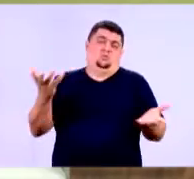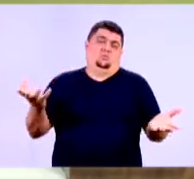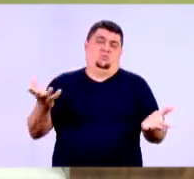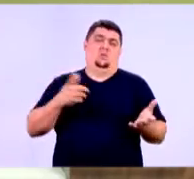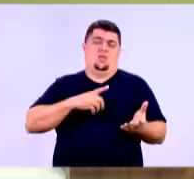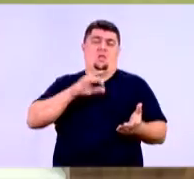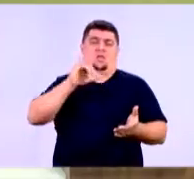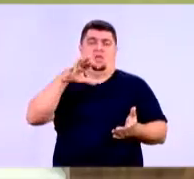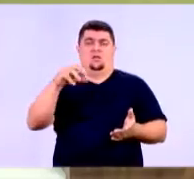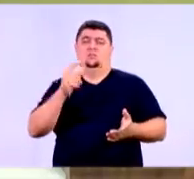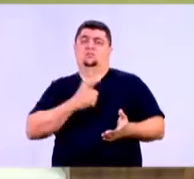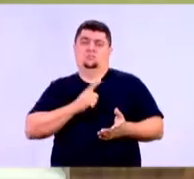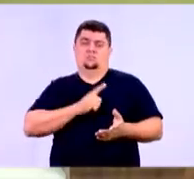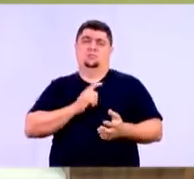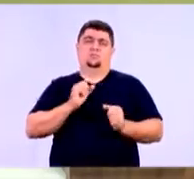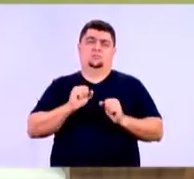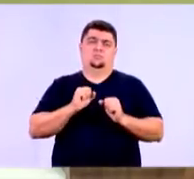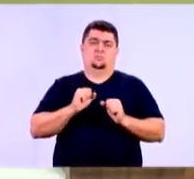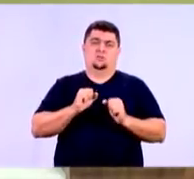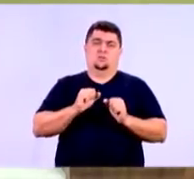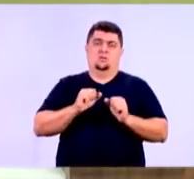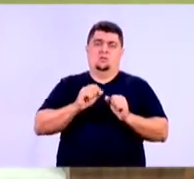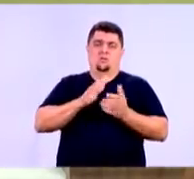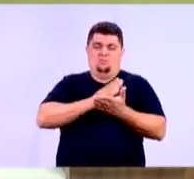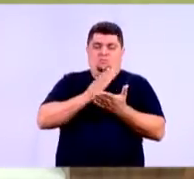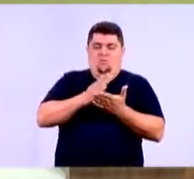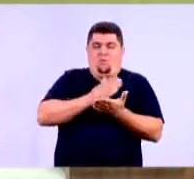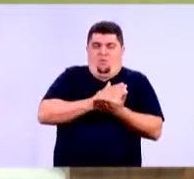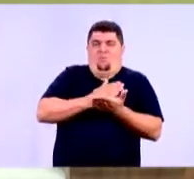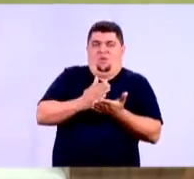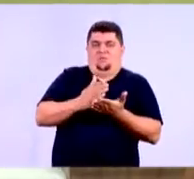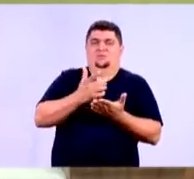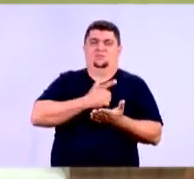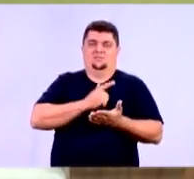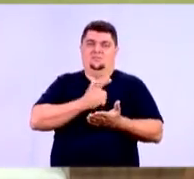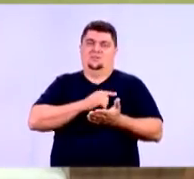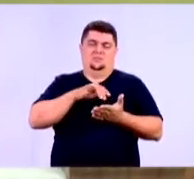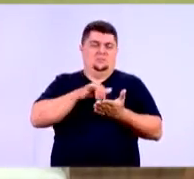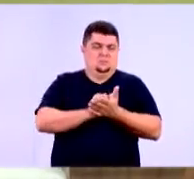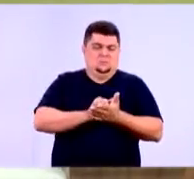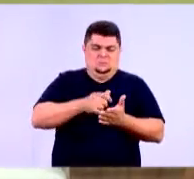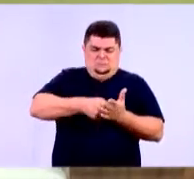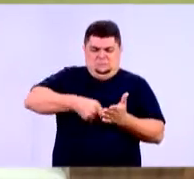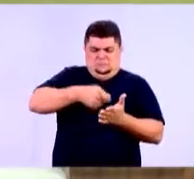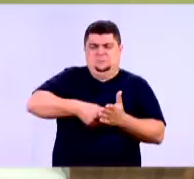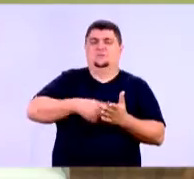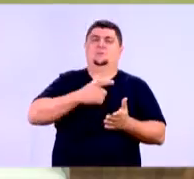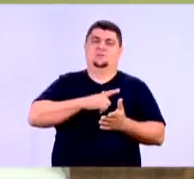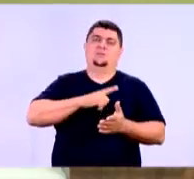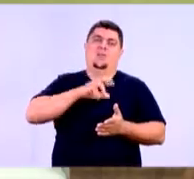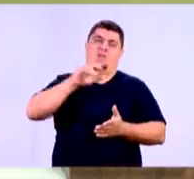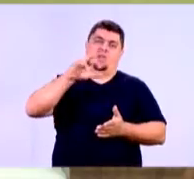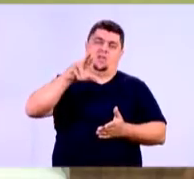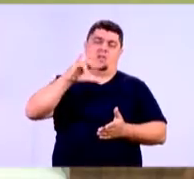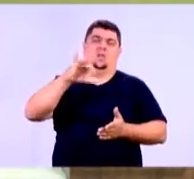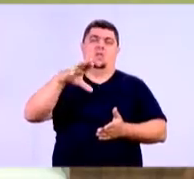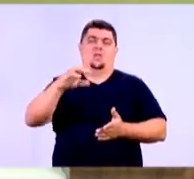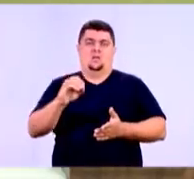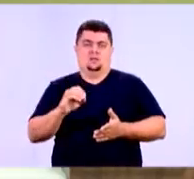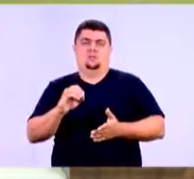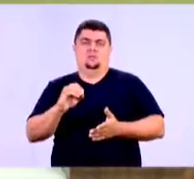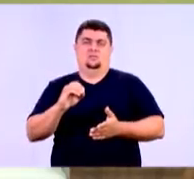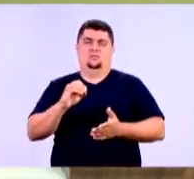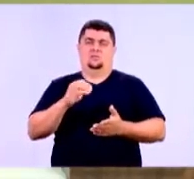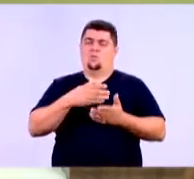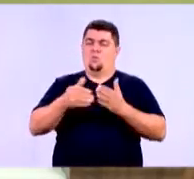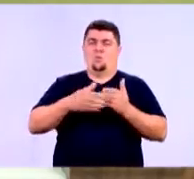risco da empresa. A partir do momento que você abre o crédito, por mais criterioso que seja essa análise de cadastro, qualquer crédito que